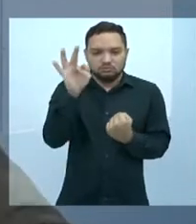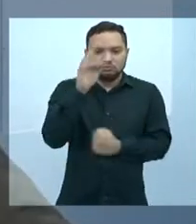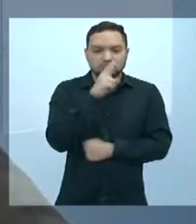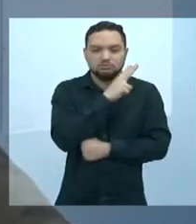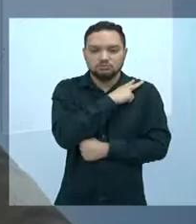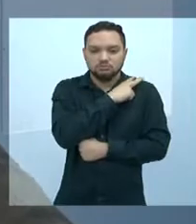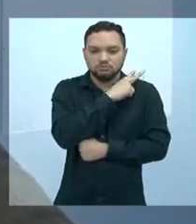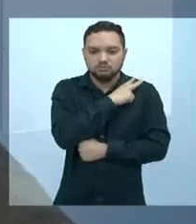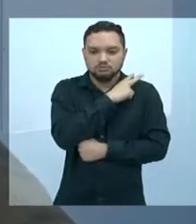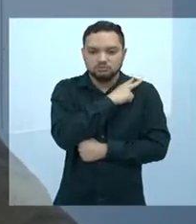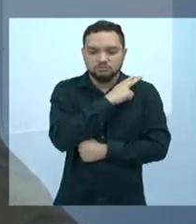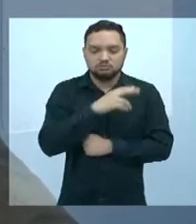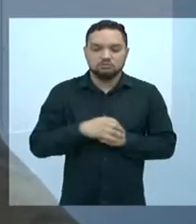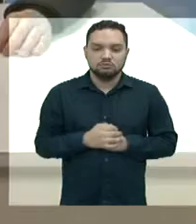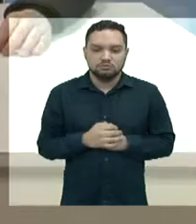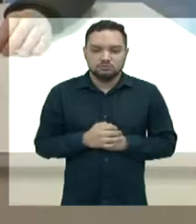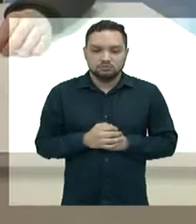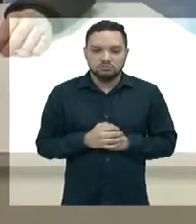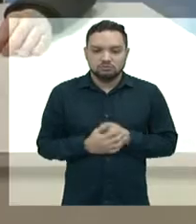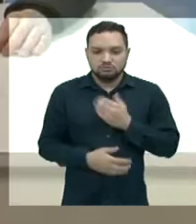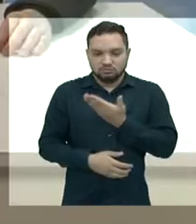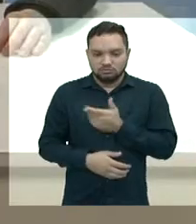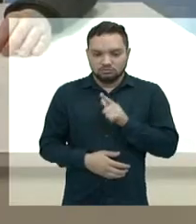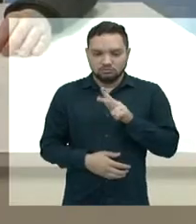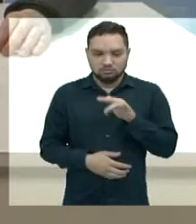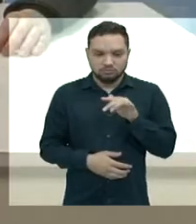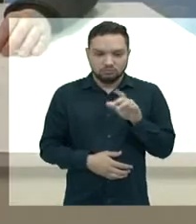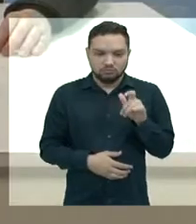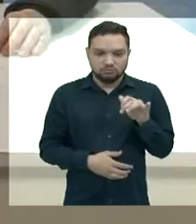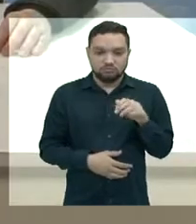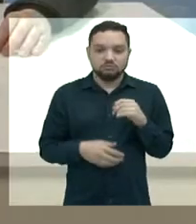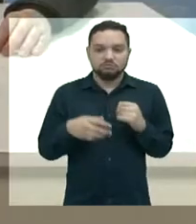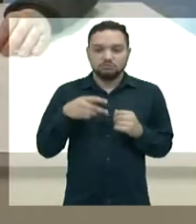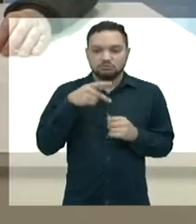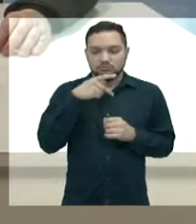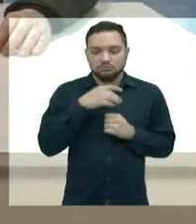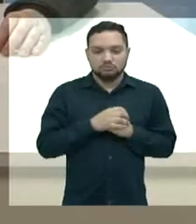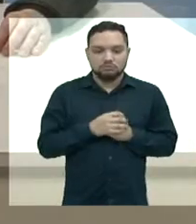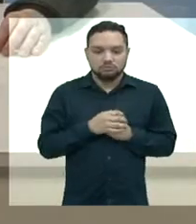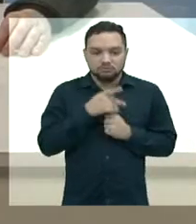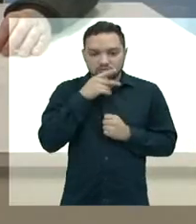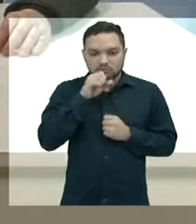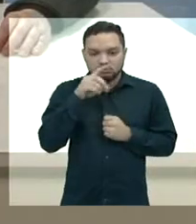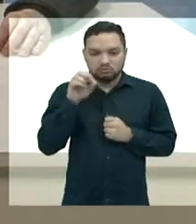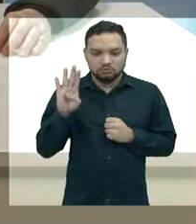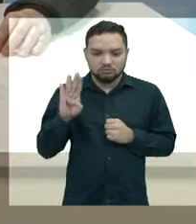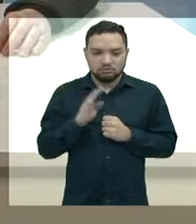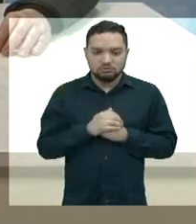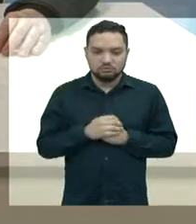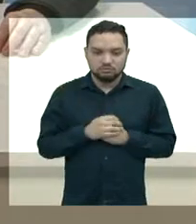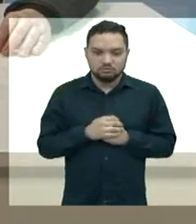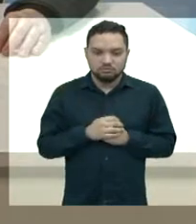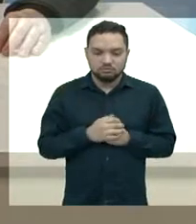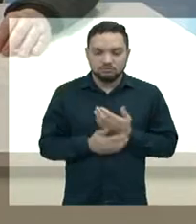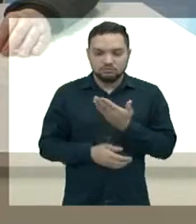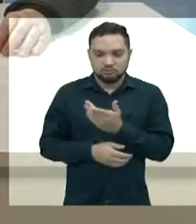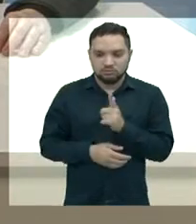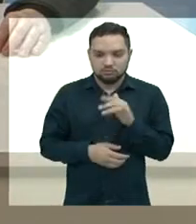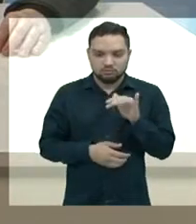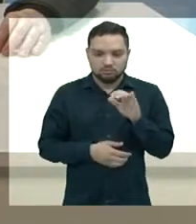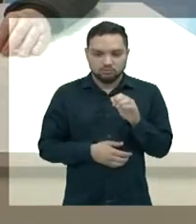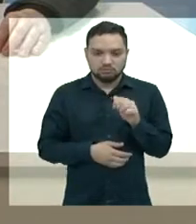Wagner. Luiz Cláudio, o PSDB. PSDB. Uhum. Luiz Cláudio Ferreira Barbosa,